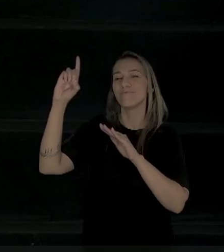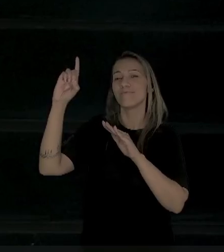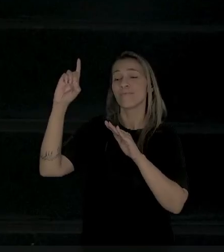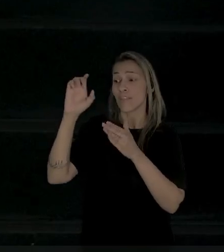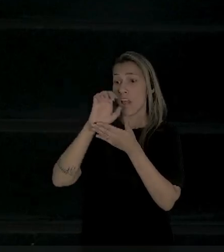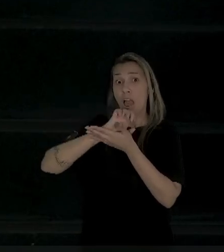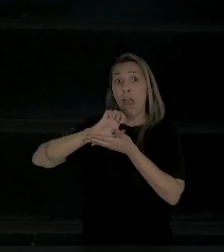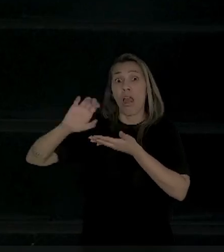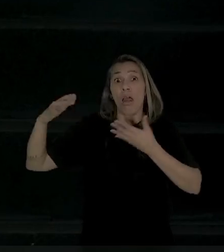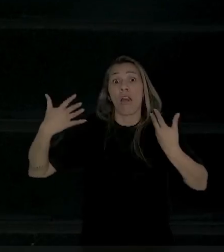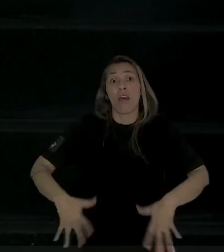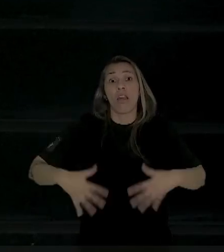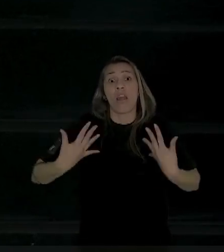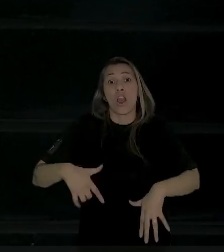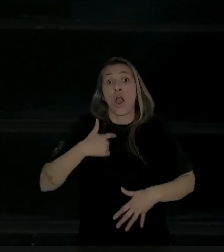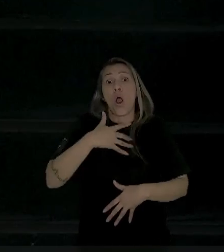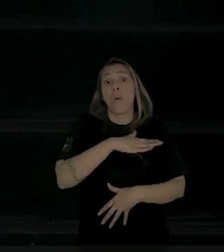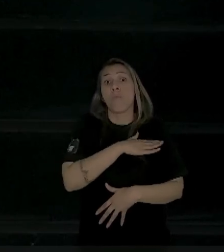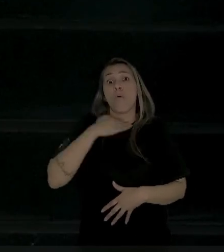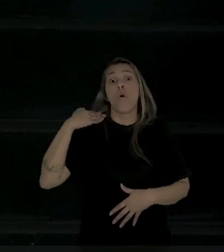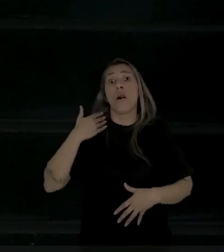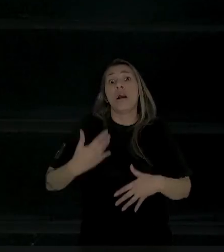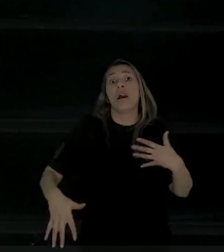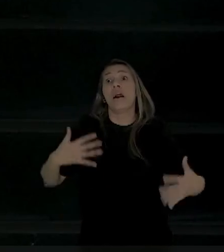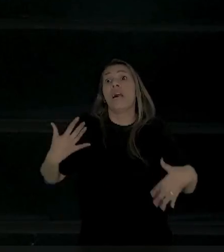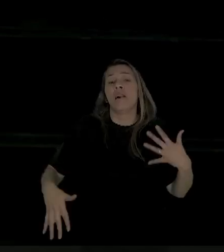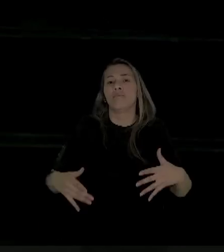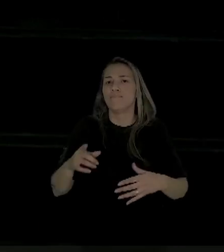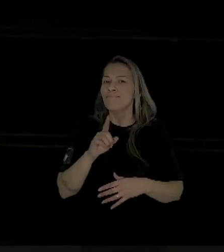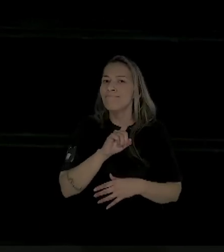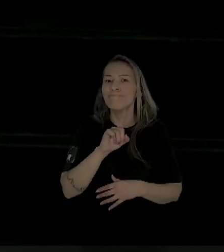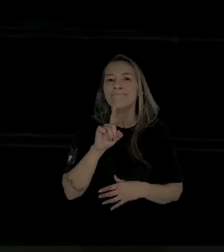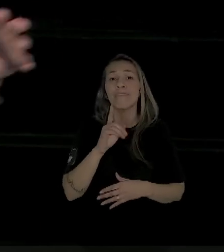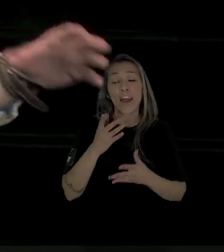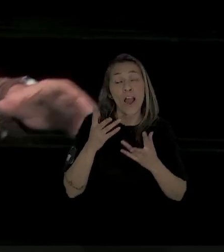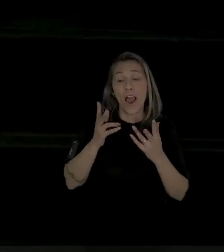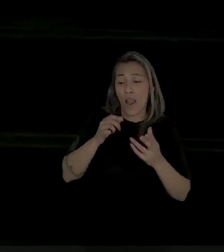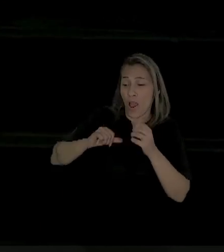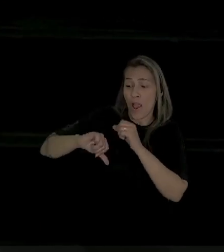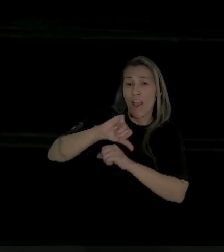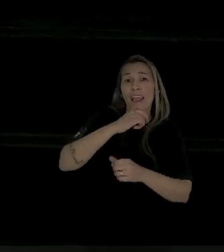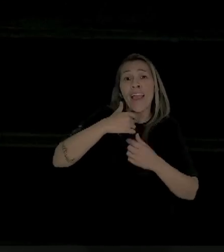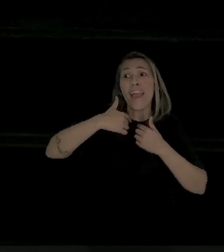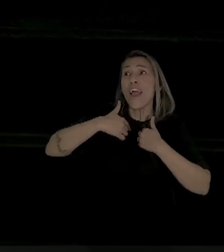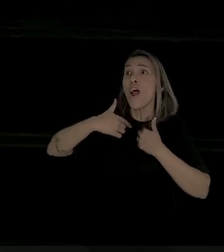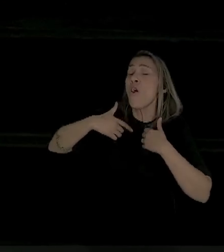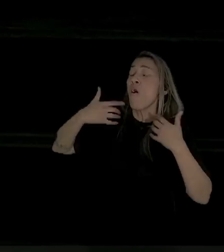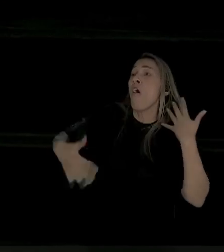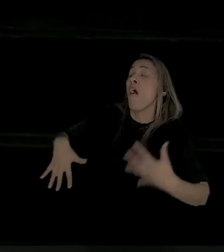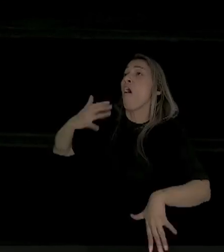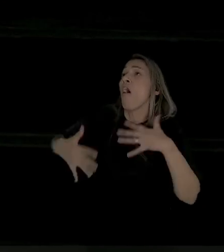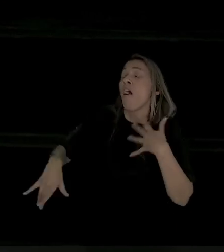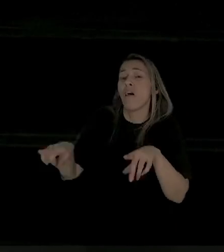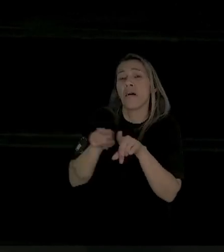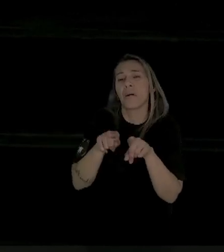veja, não é pecado ser gente, não é pecado ter um dia mau. Só quem já